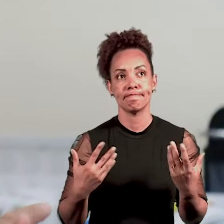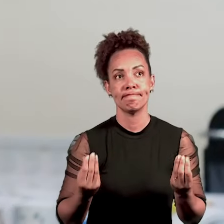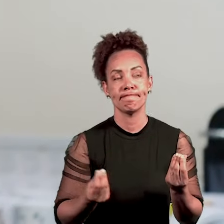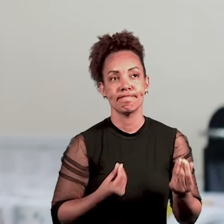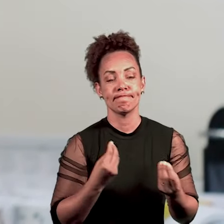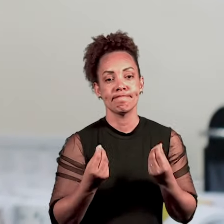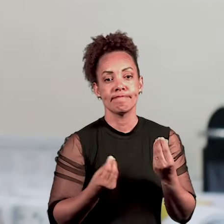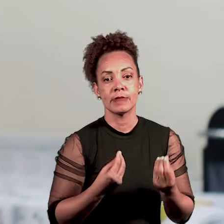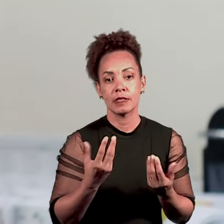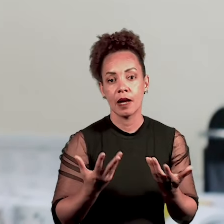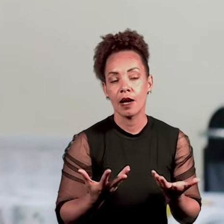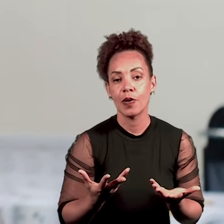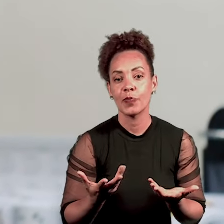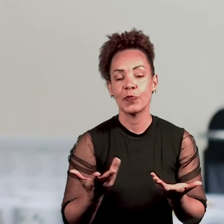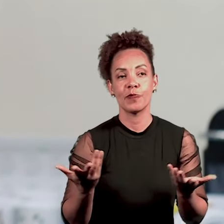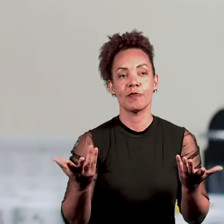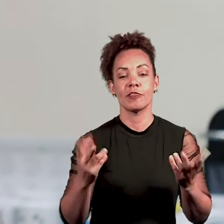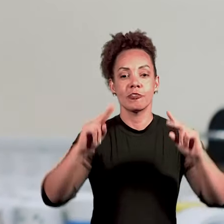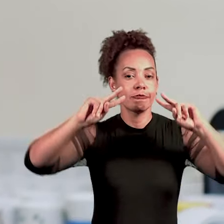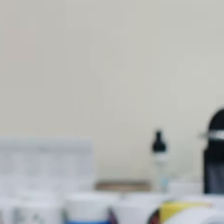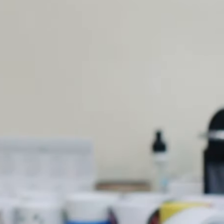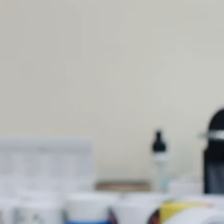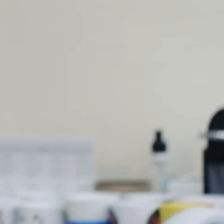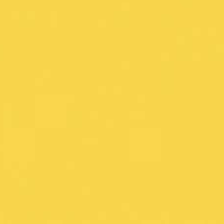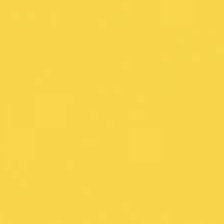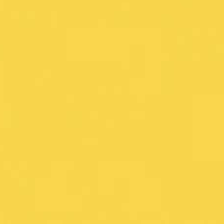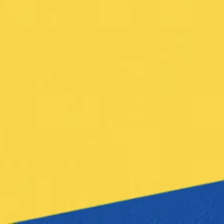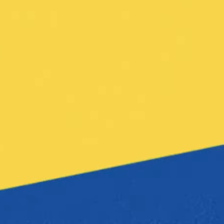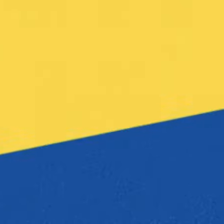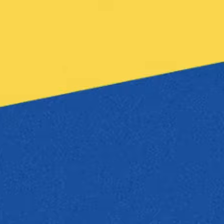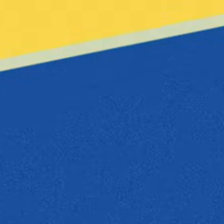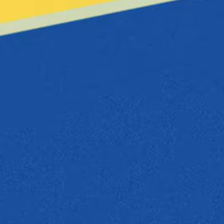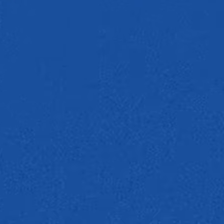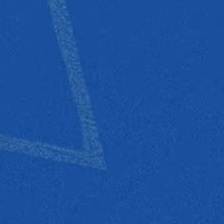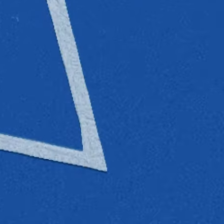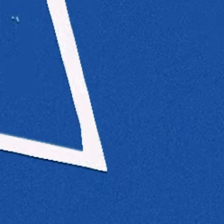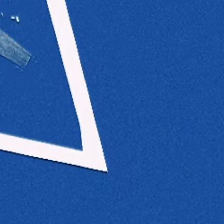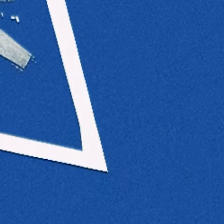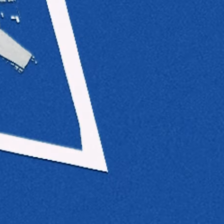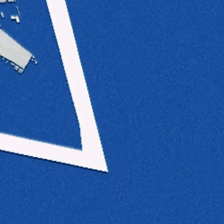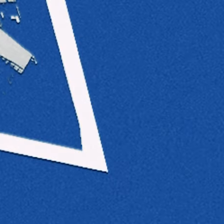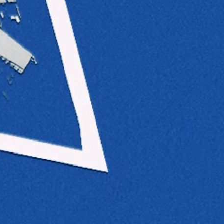construção do Hospital Veterinário em nossa universidade.